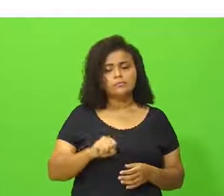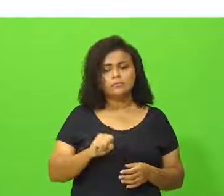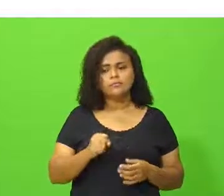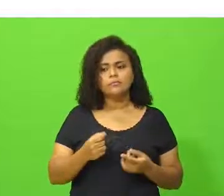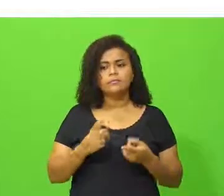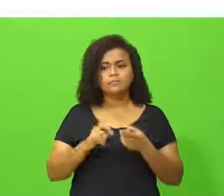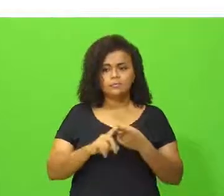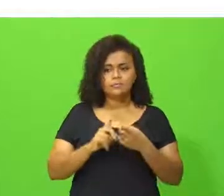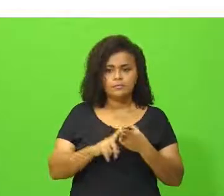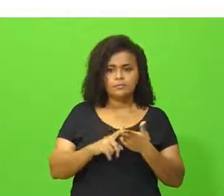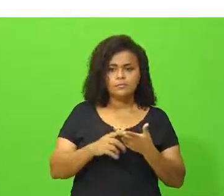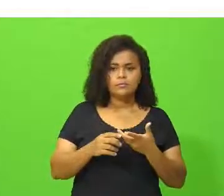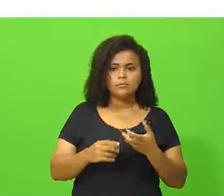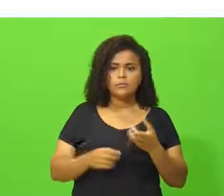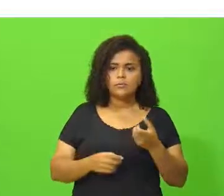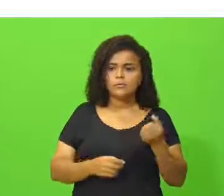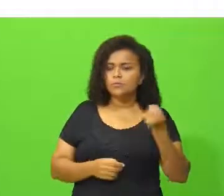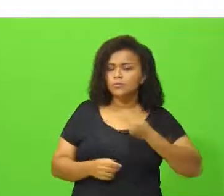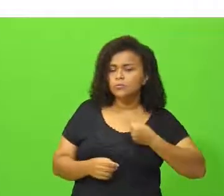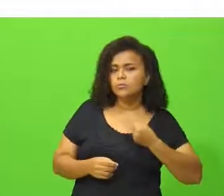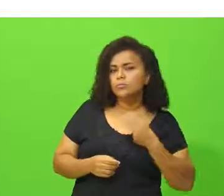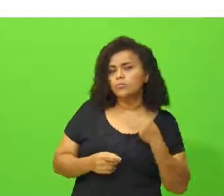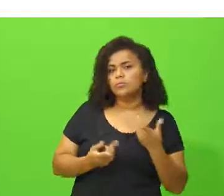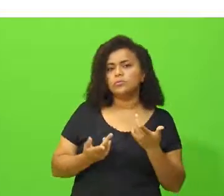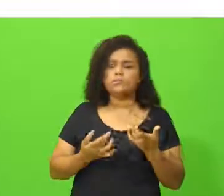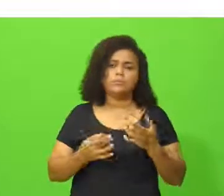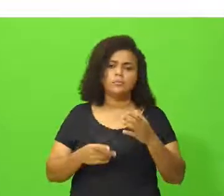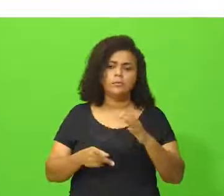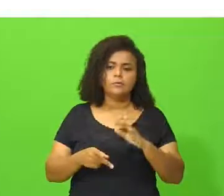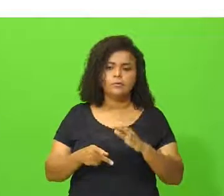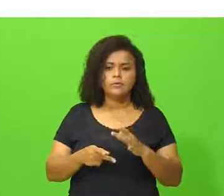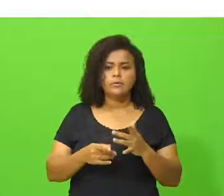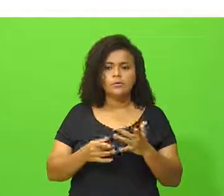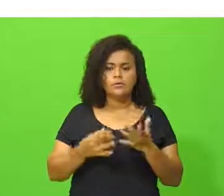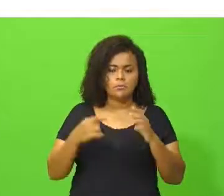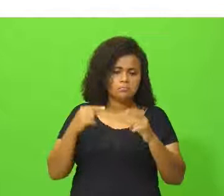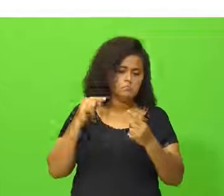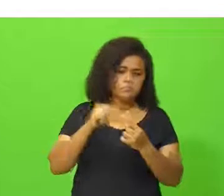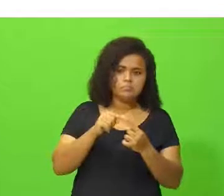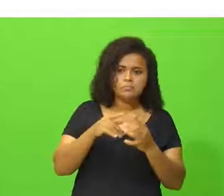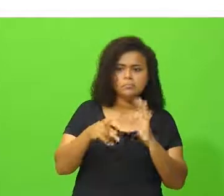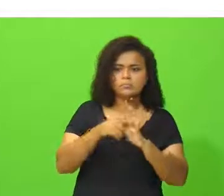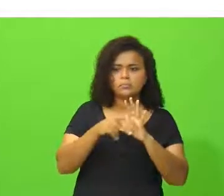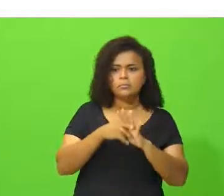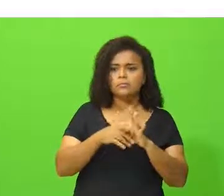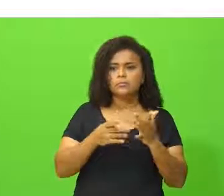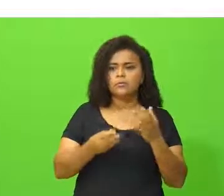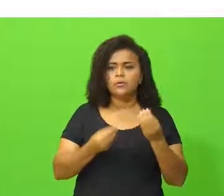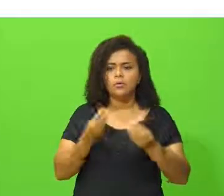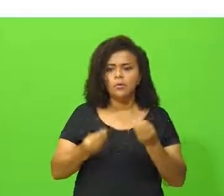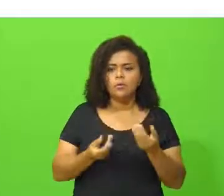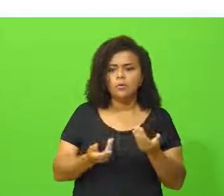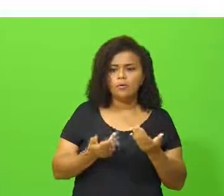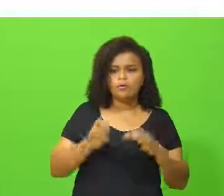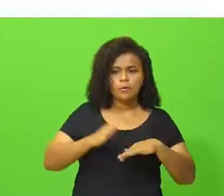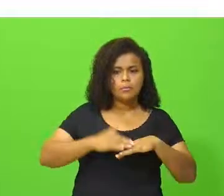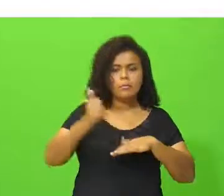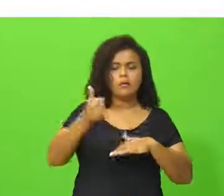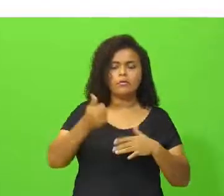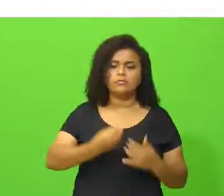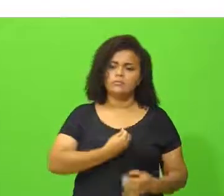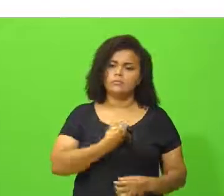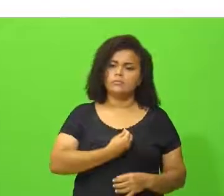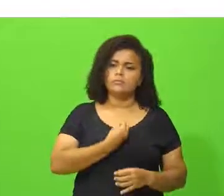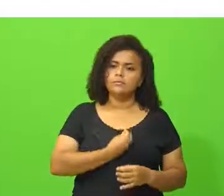são números e, é claro, termos associados à qualidade, referente ao que, professor? Ao aspecto da organização